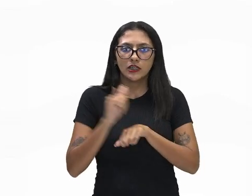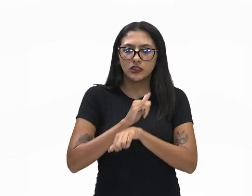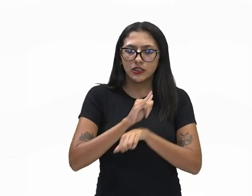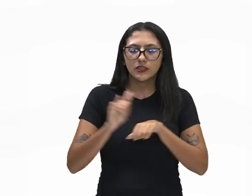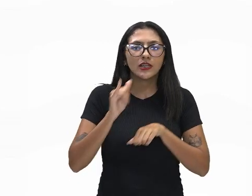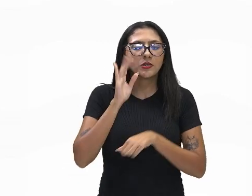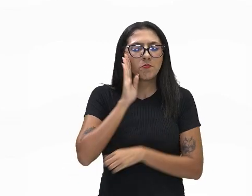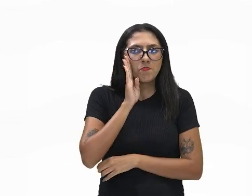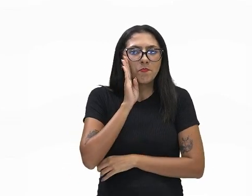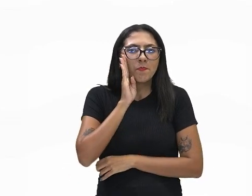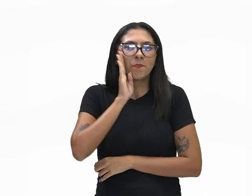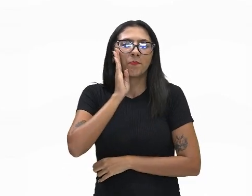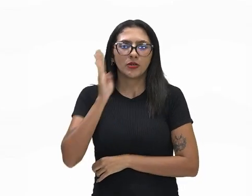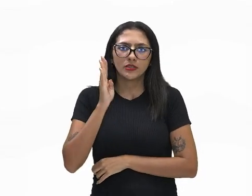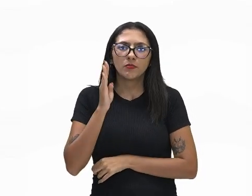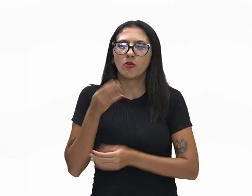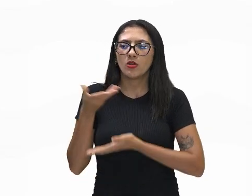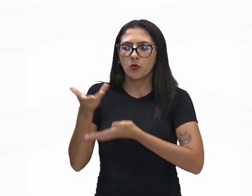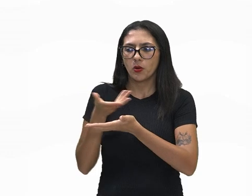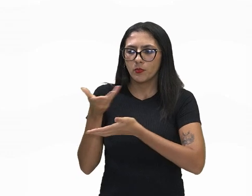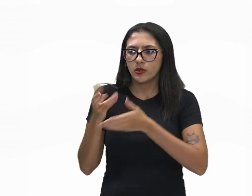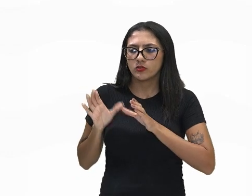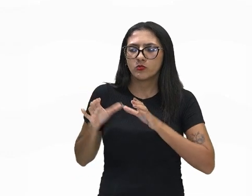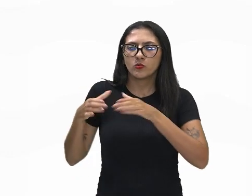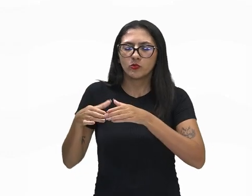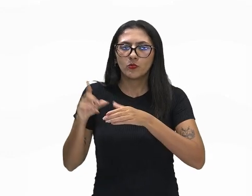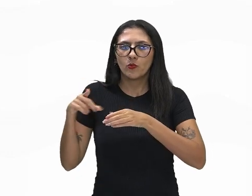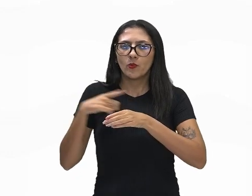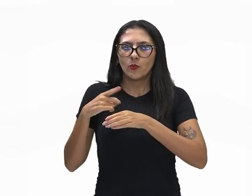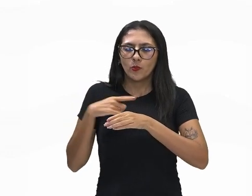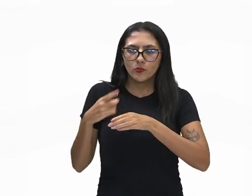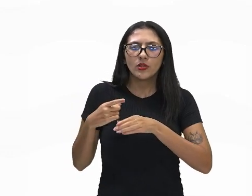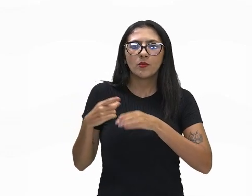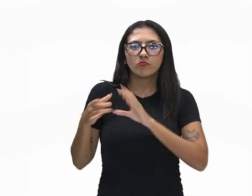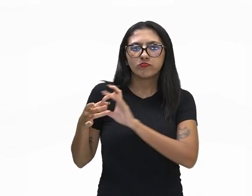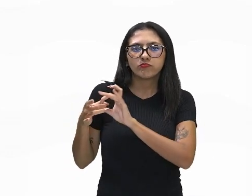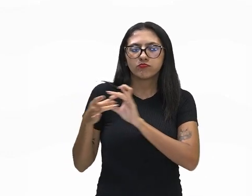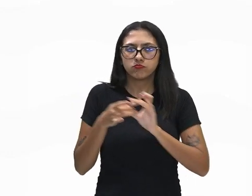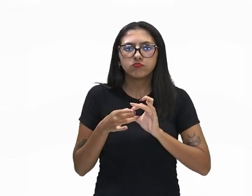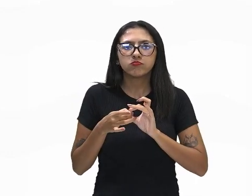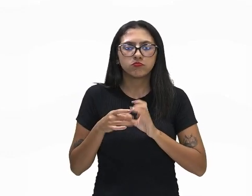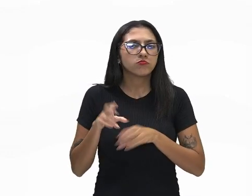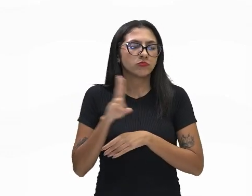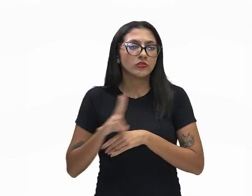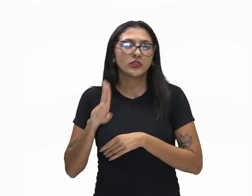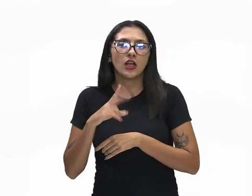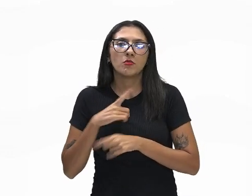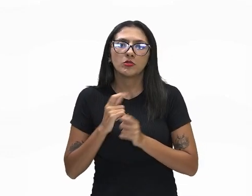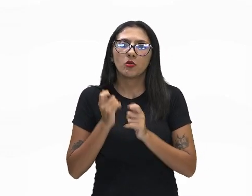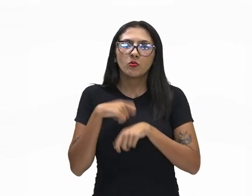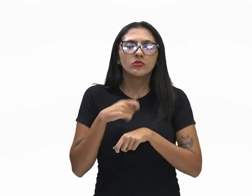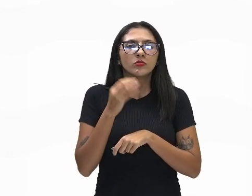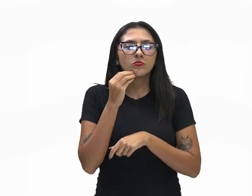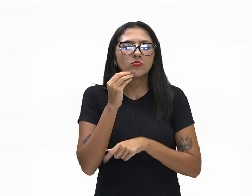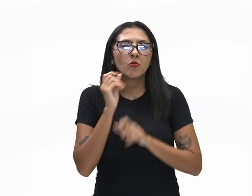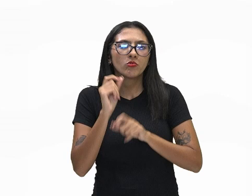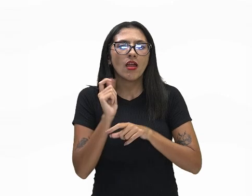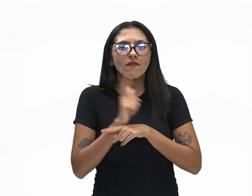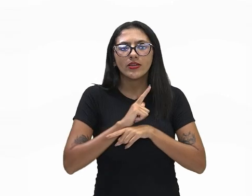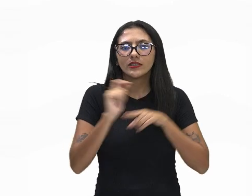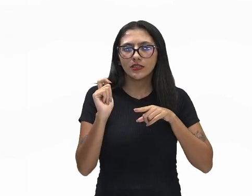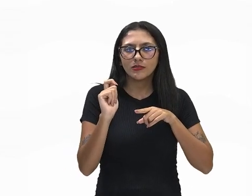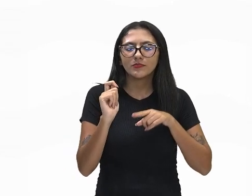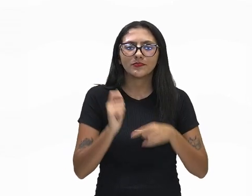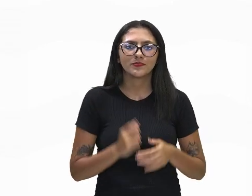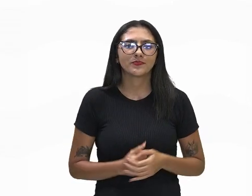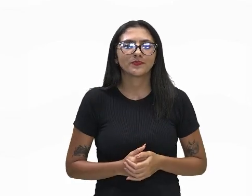raciocínio lógico e o trabalho em equipe vão ser elementos humanos aí utilizados para tentar vencer essa disputa. O